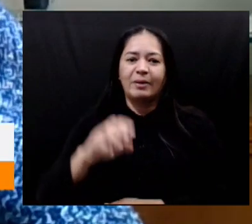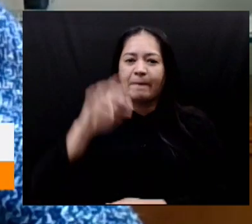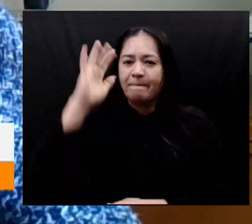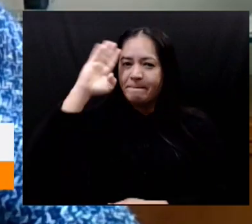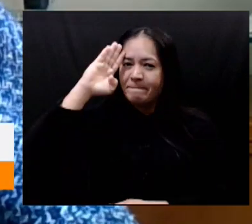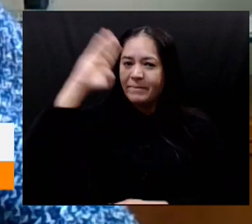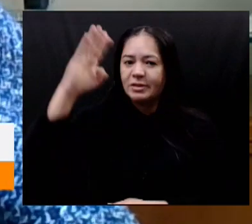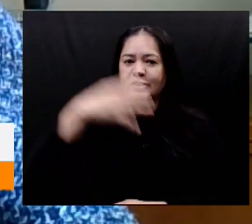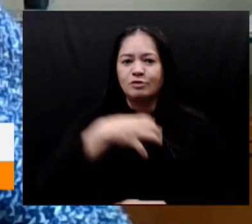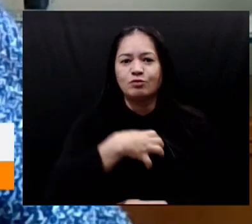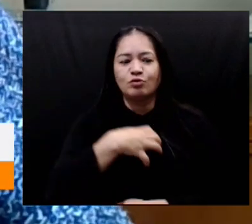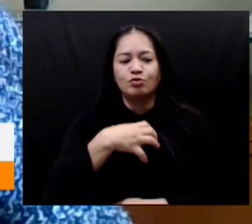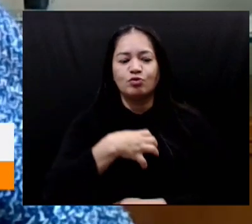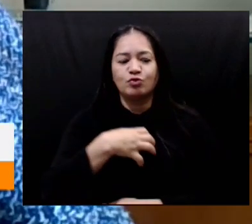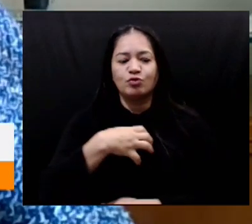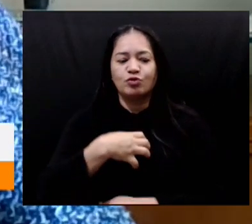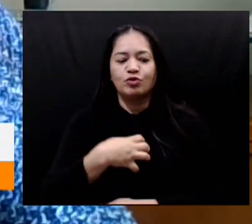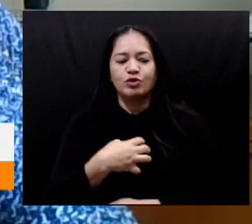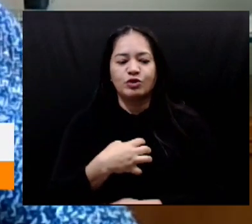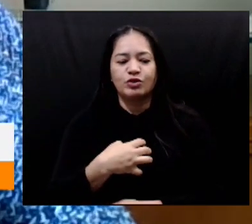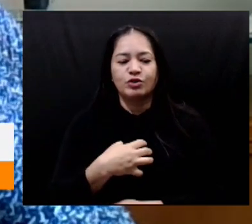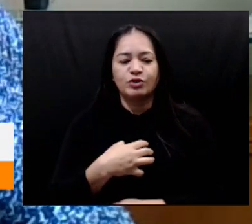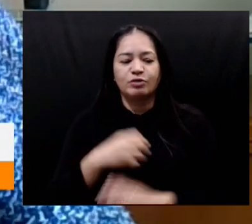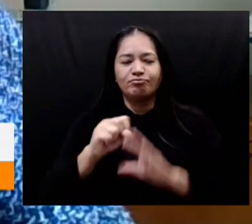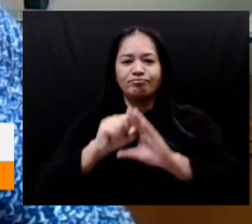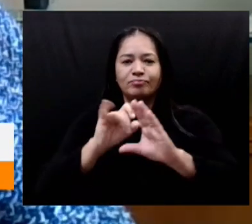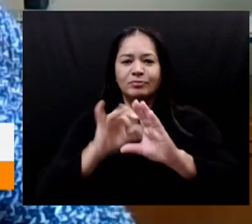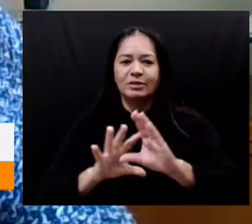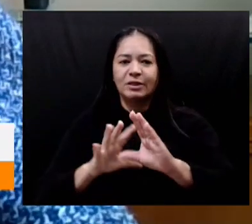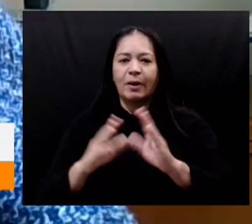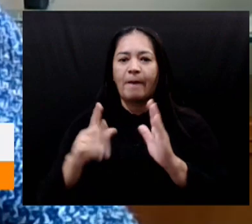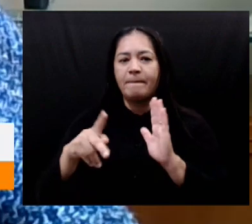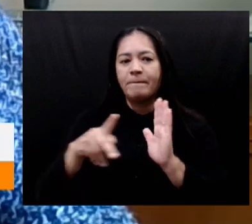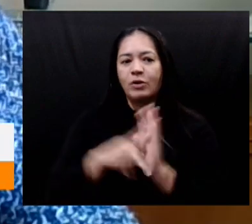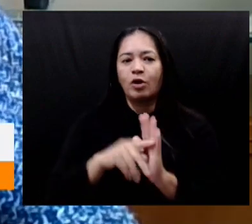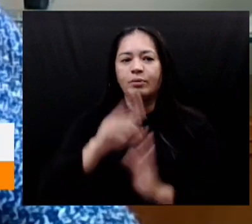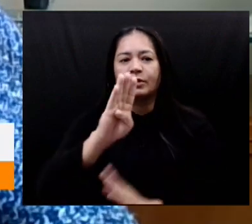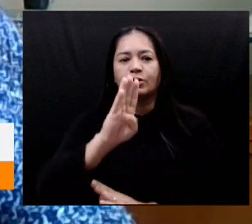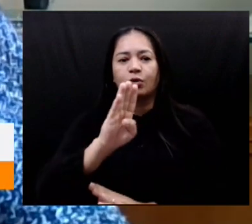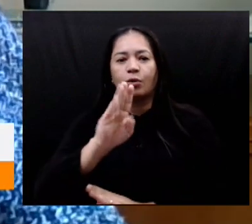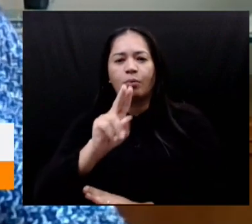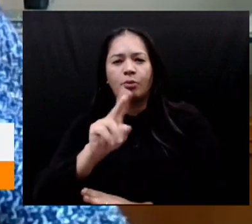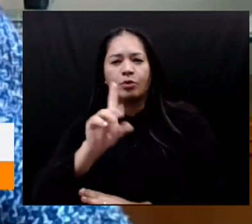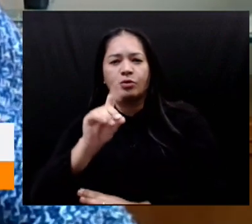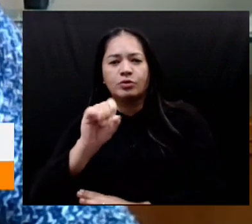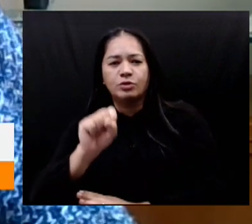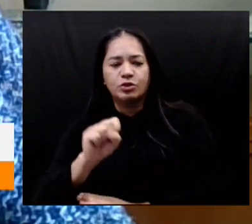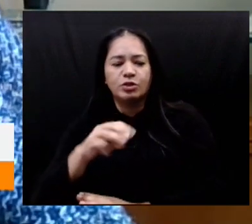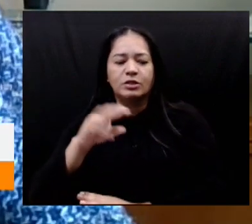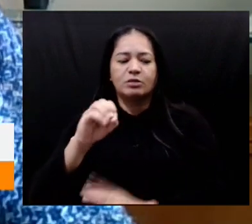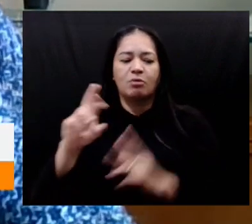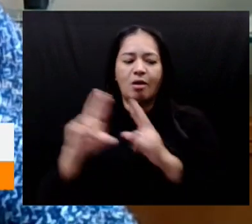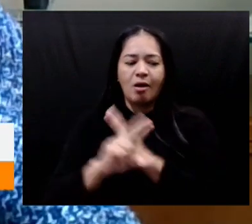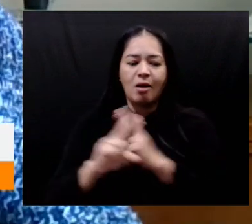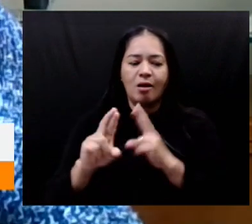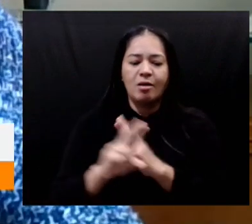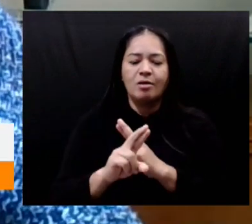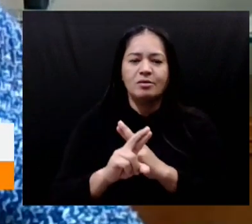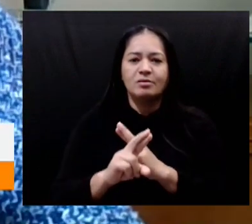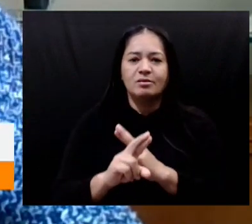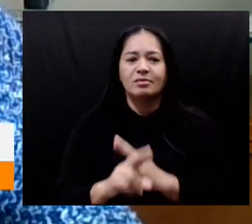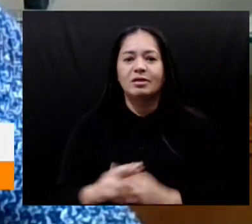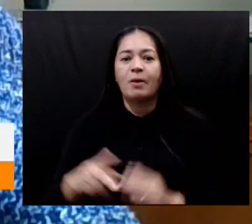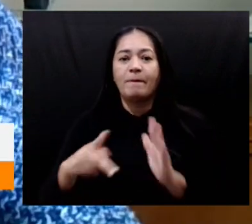como aspectos do budismo olha a relação do ser humano e